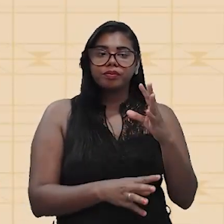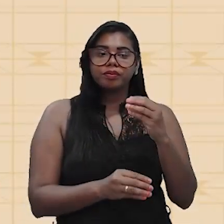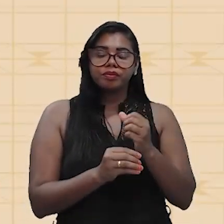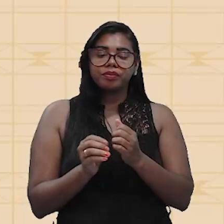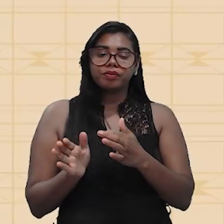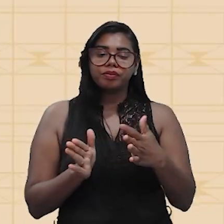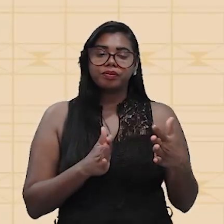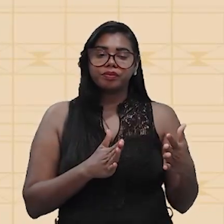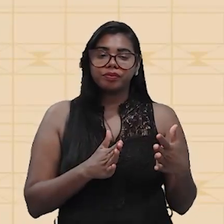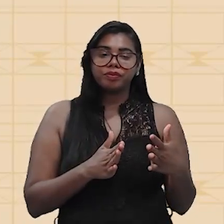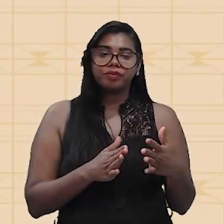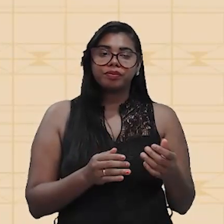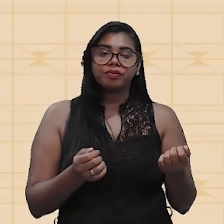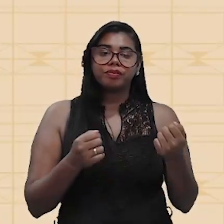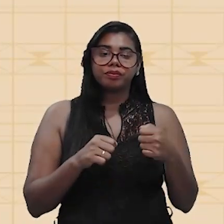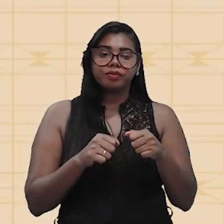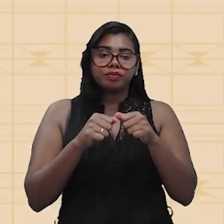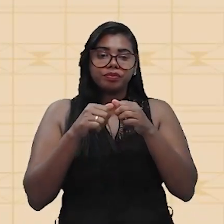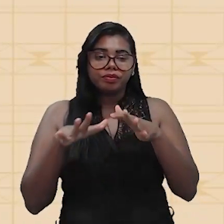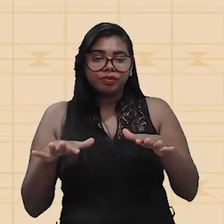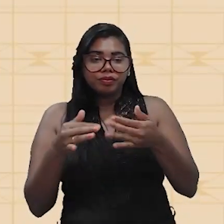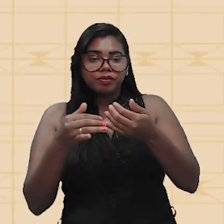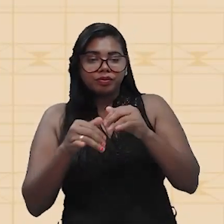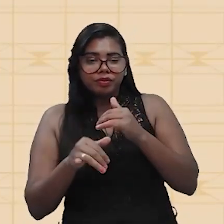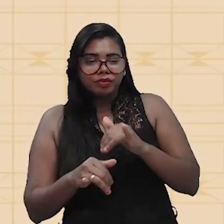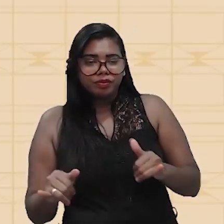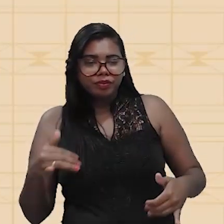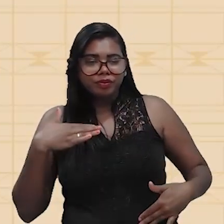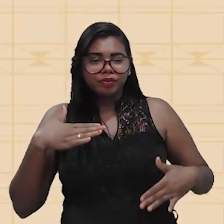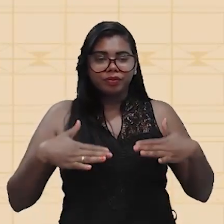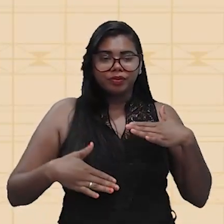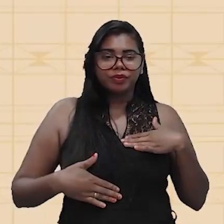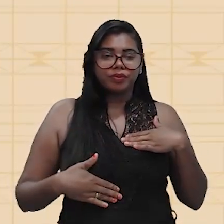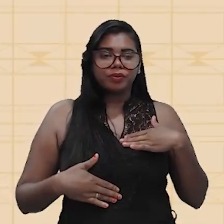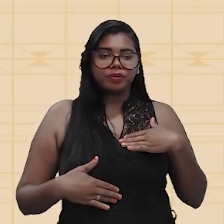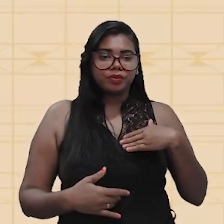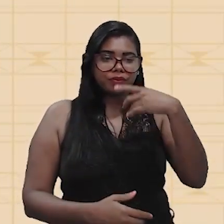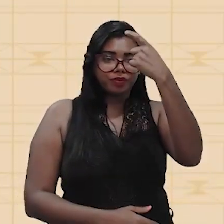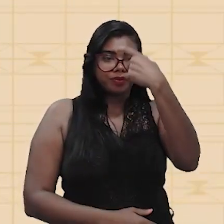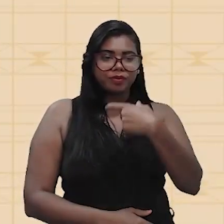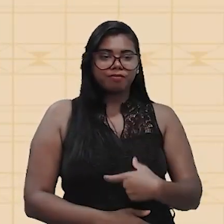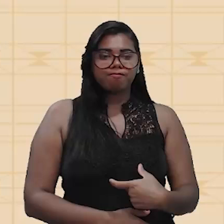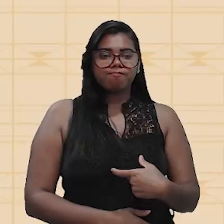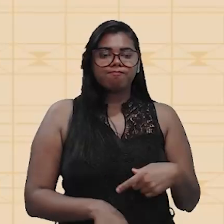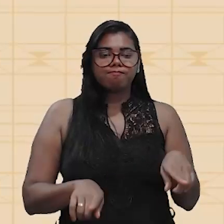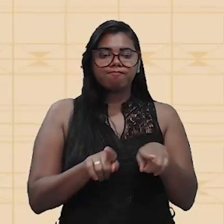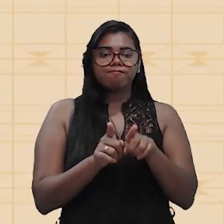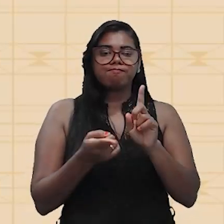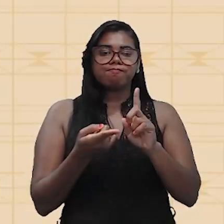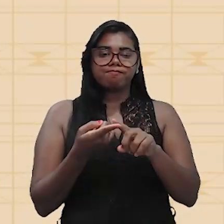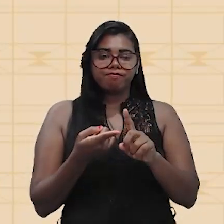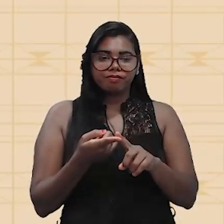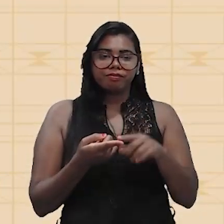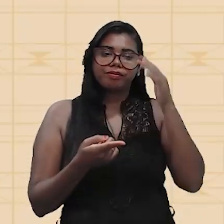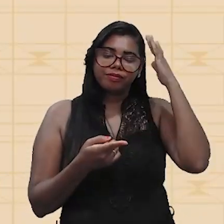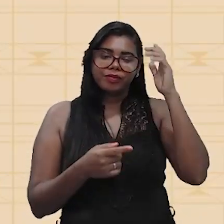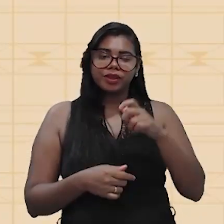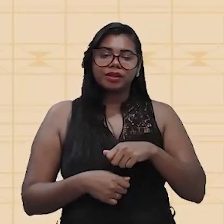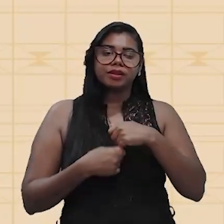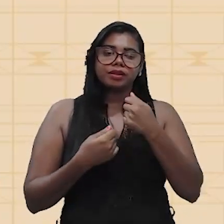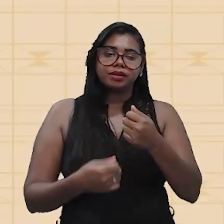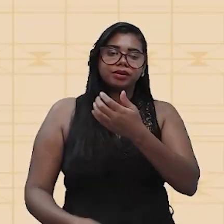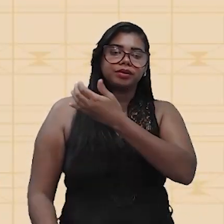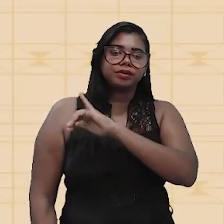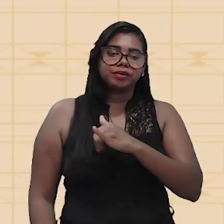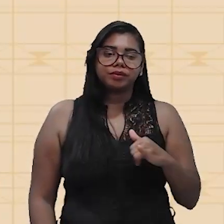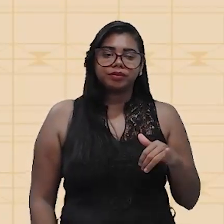uma descarga elétrica sobre o corpo de uma pessoa. E sabe-se que a resistência elétrica da região atingida